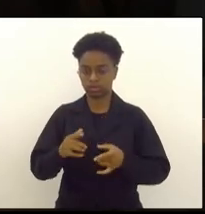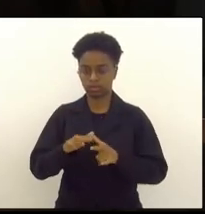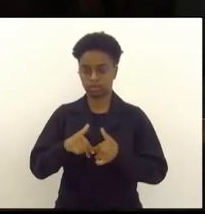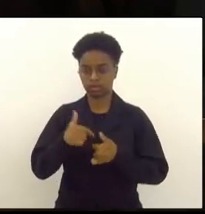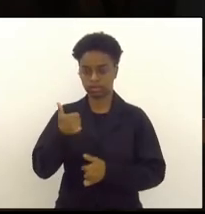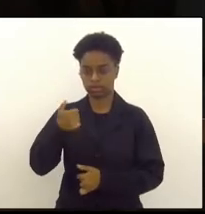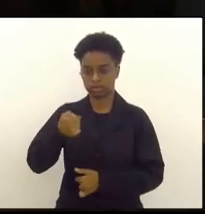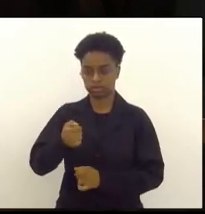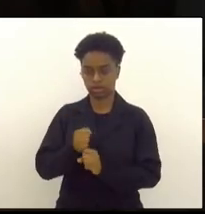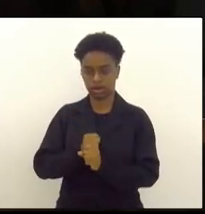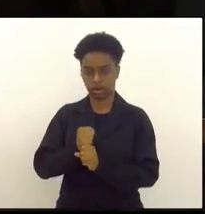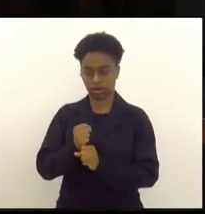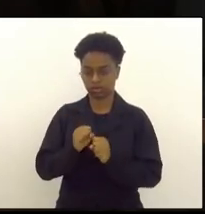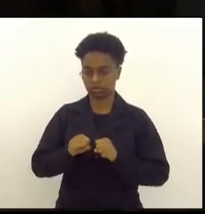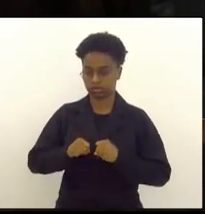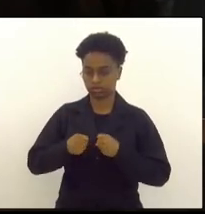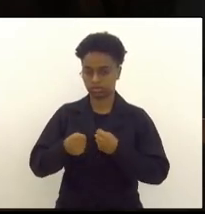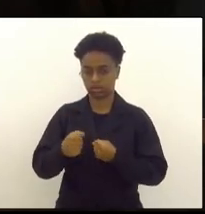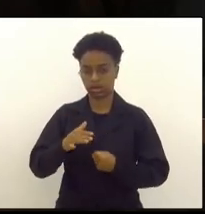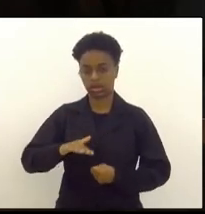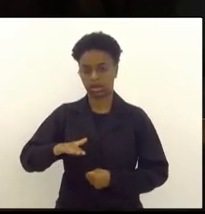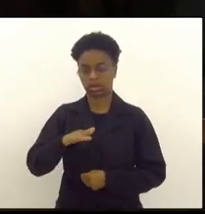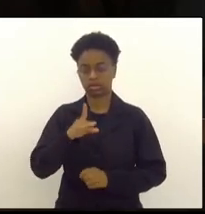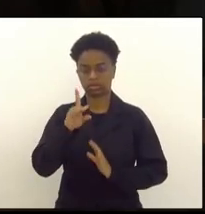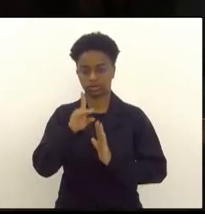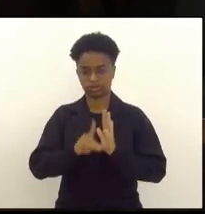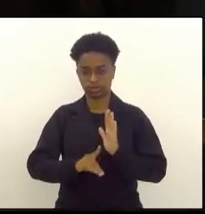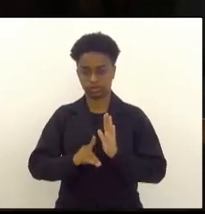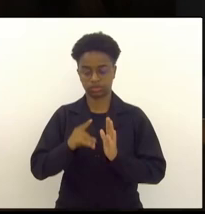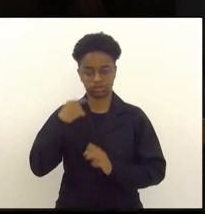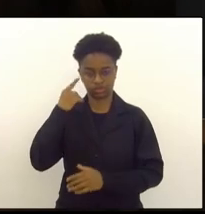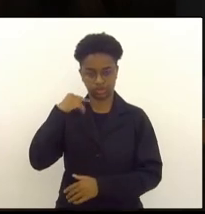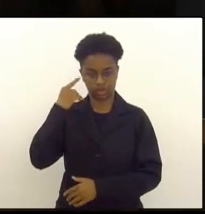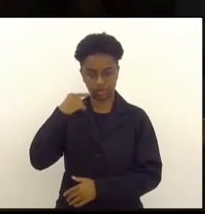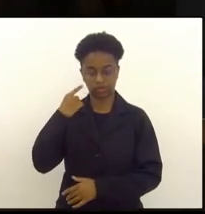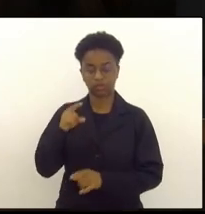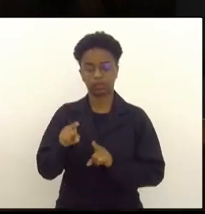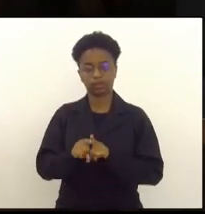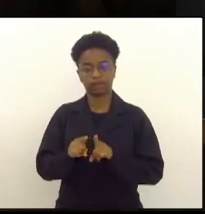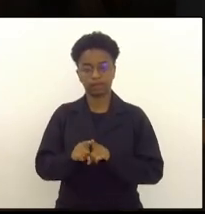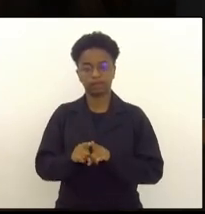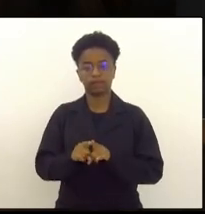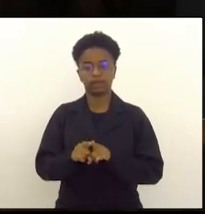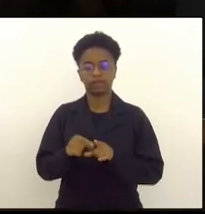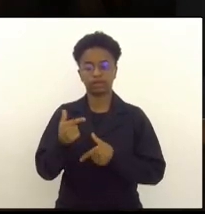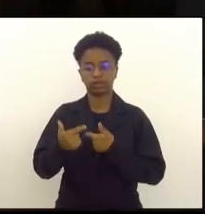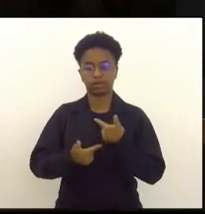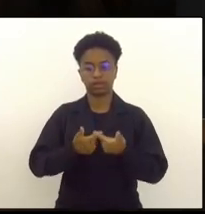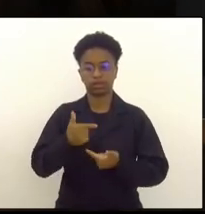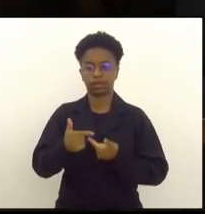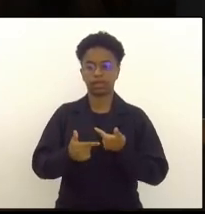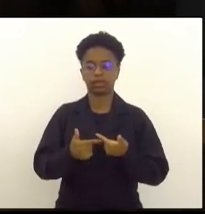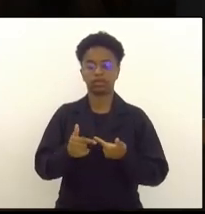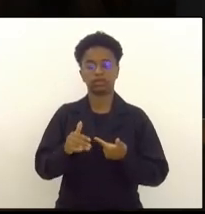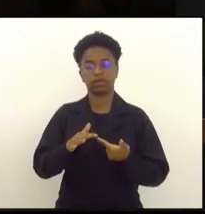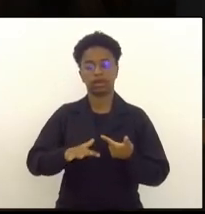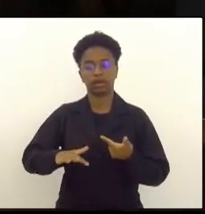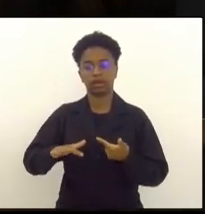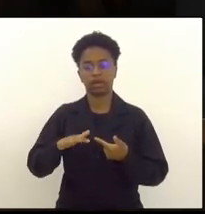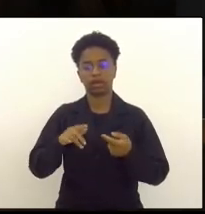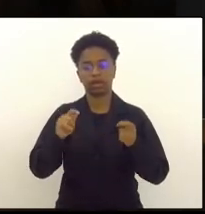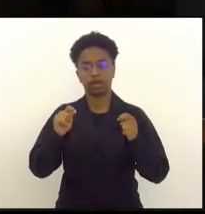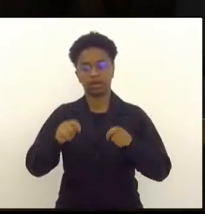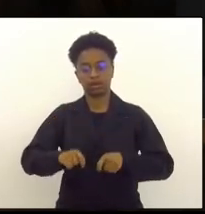anos de dedicação ao direito e desses 7 anos de serviço em prol das competências